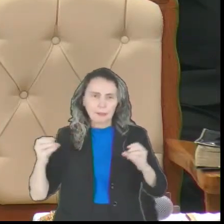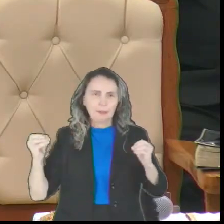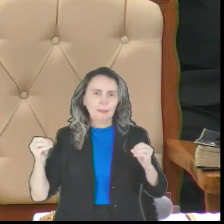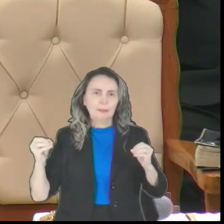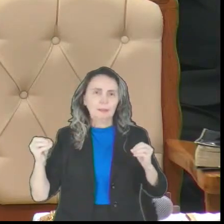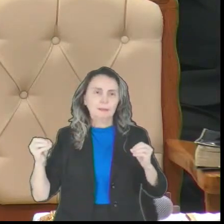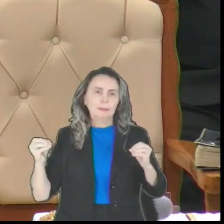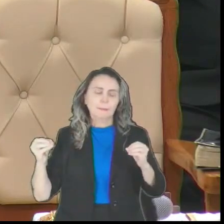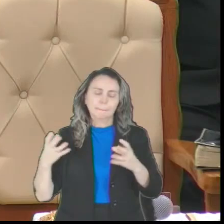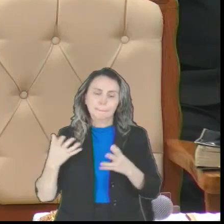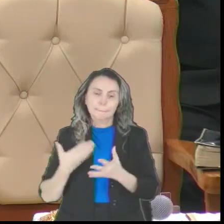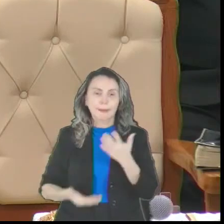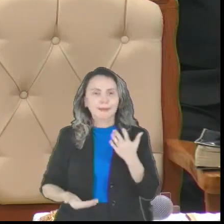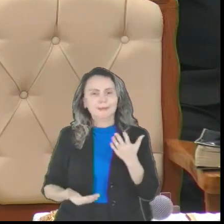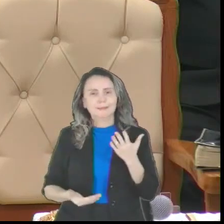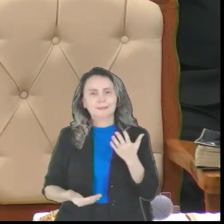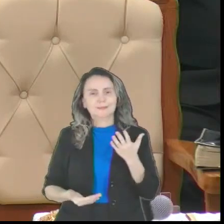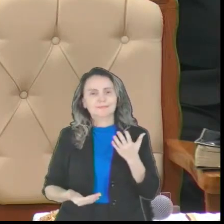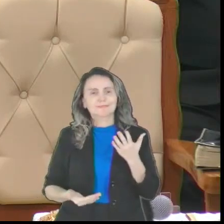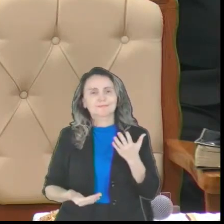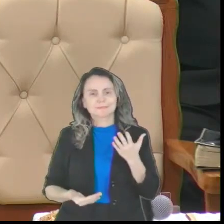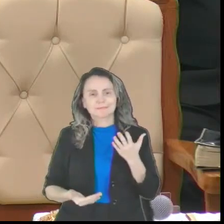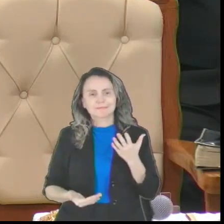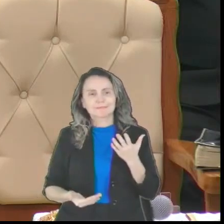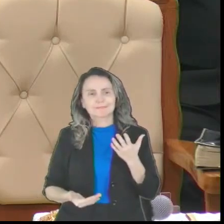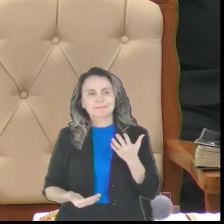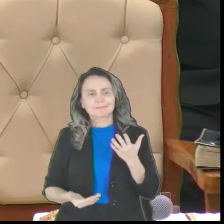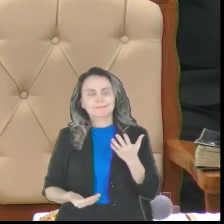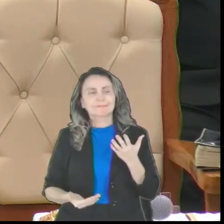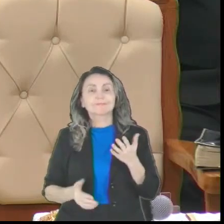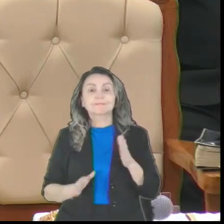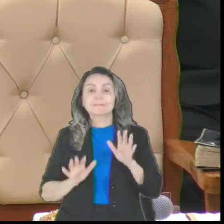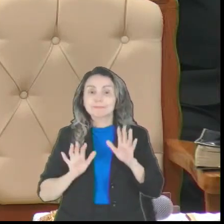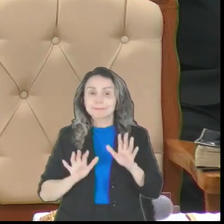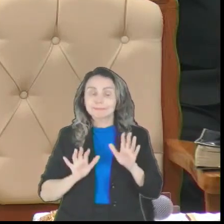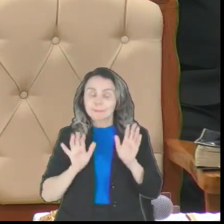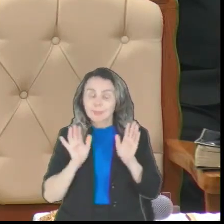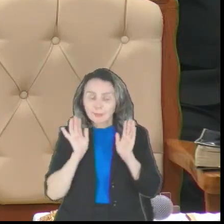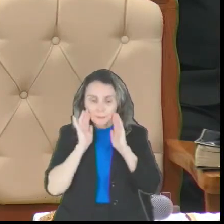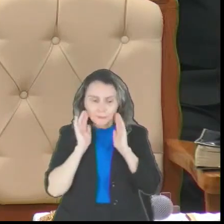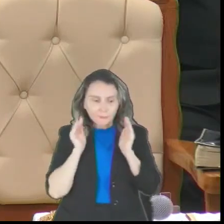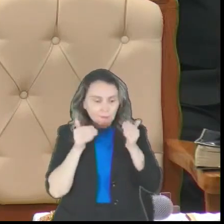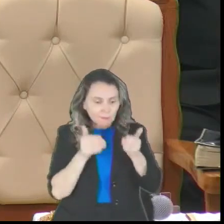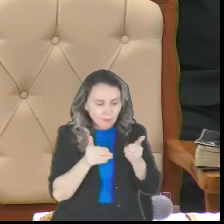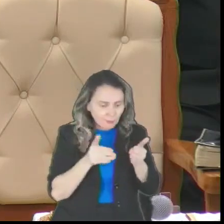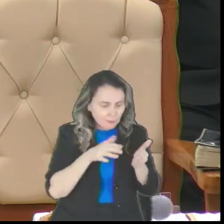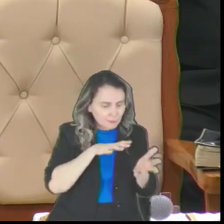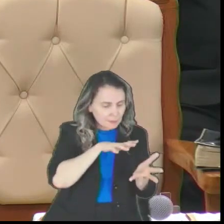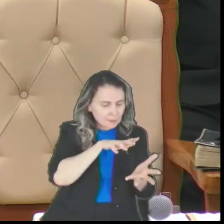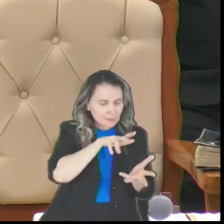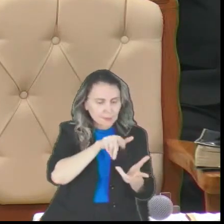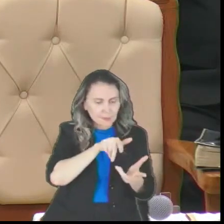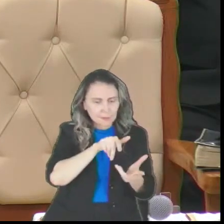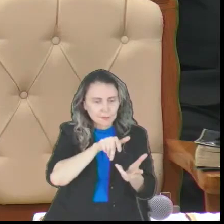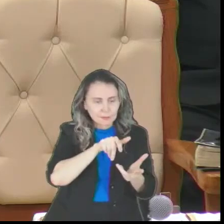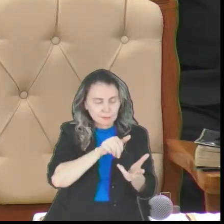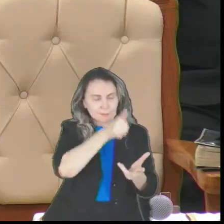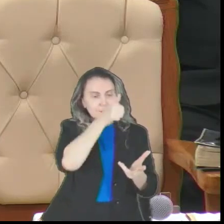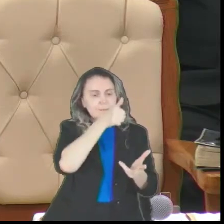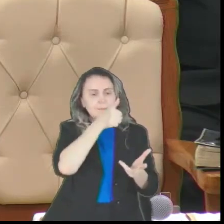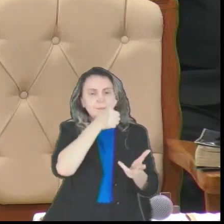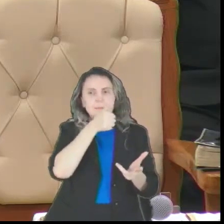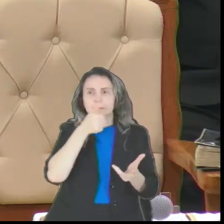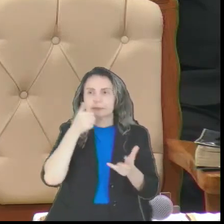a fé em Deus, irmãos. Estão concentradas mais na visão do mundo do que na visão